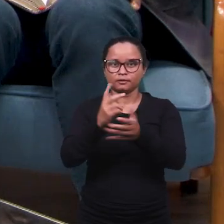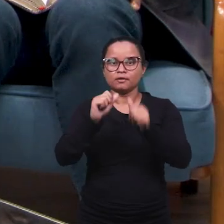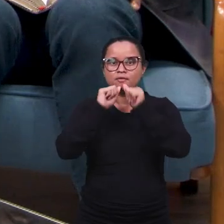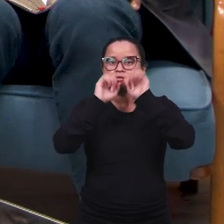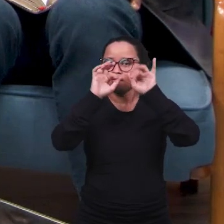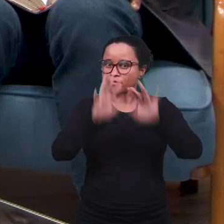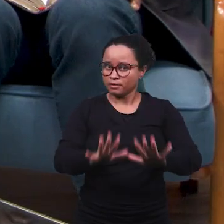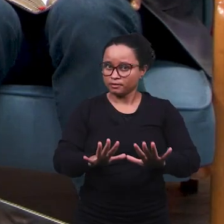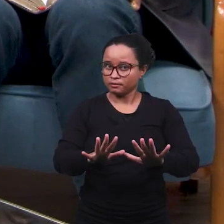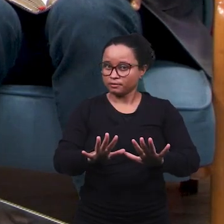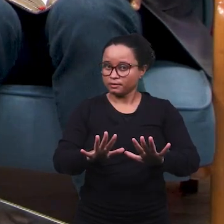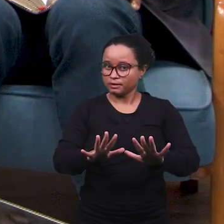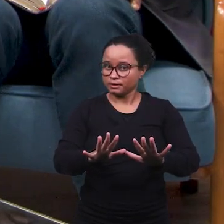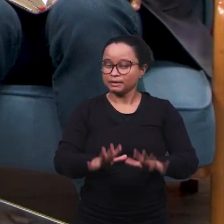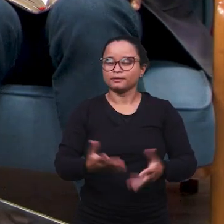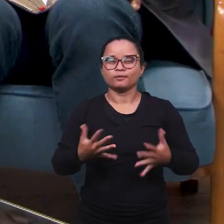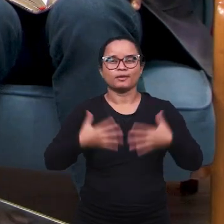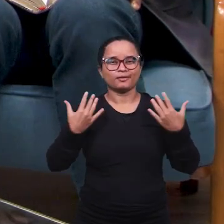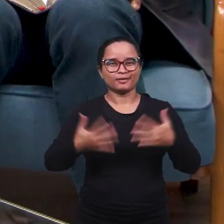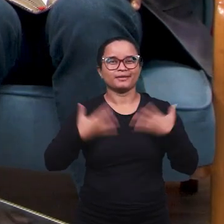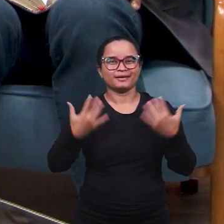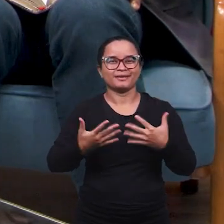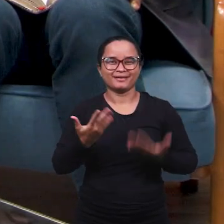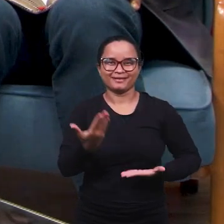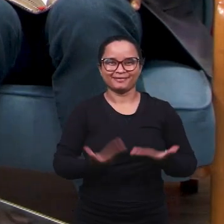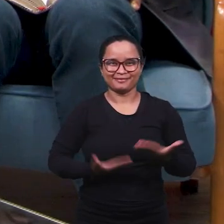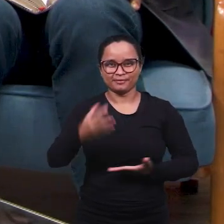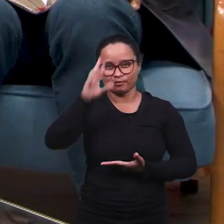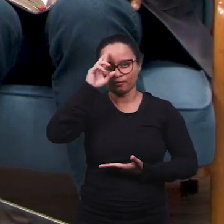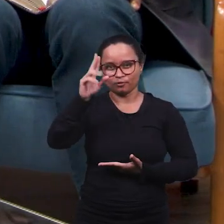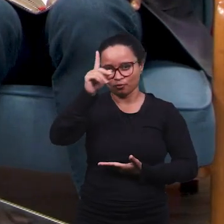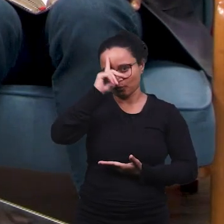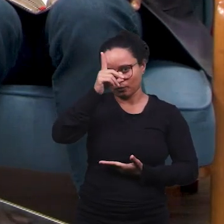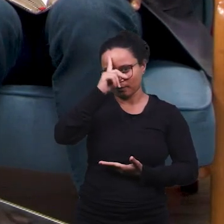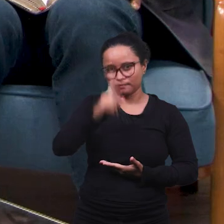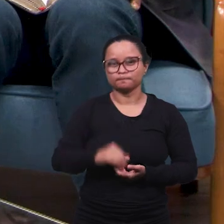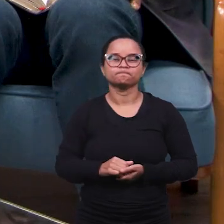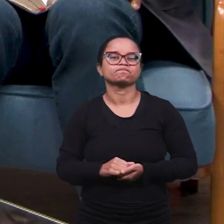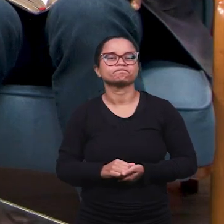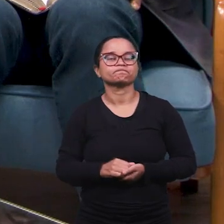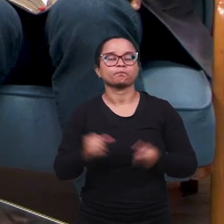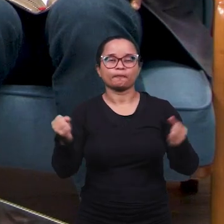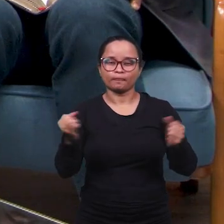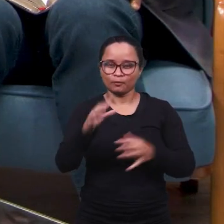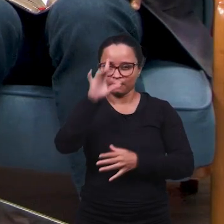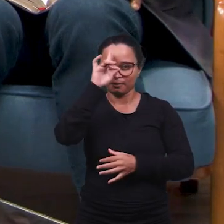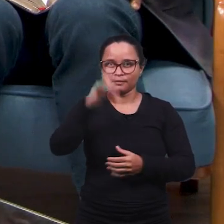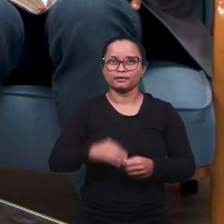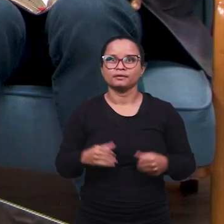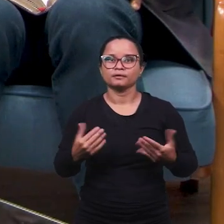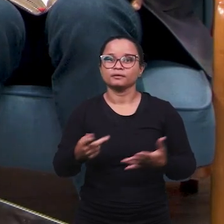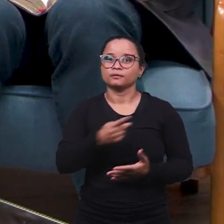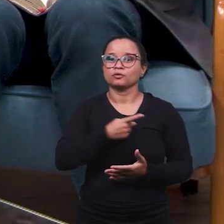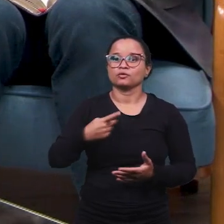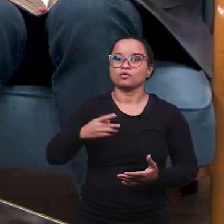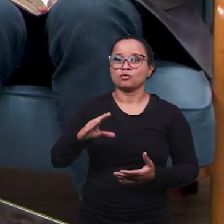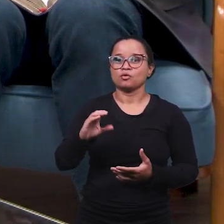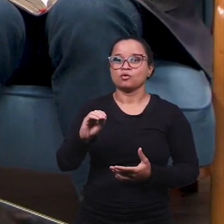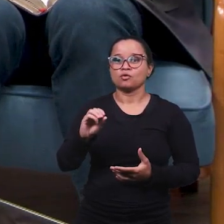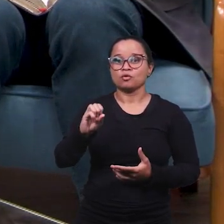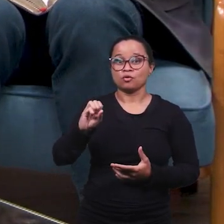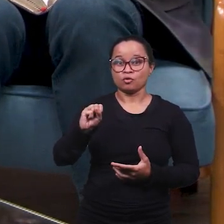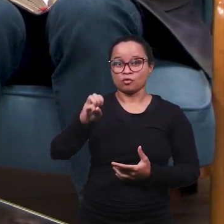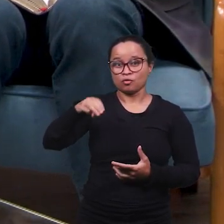que Deus continue a nos abençoar e dar esse vigor e essa alegria de servir ao Senhor a cada dia. Glória a Deus. Pastor Cosme.